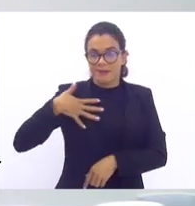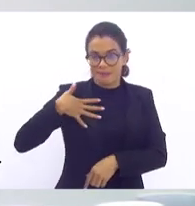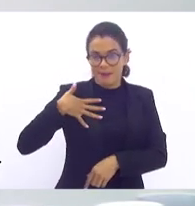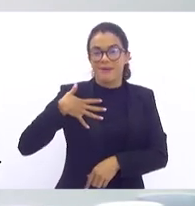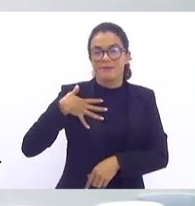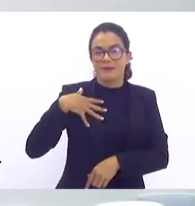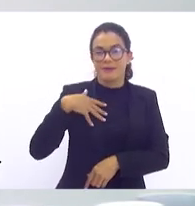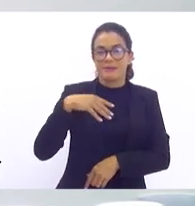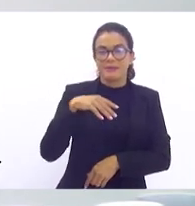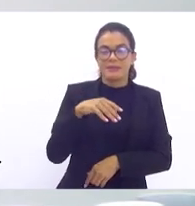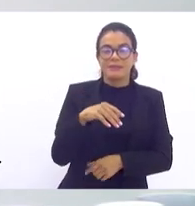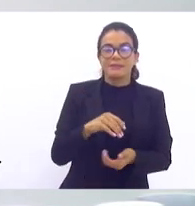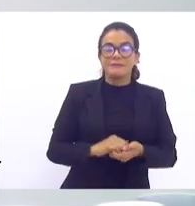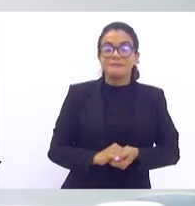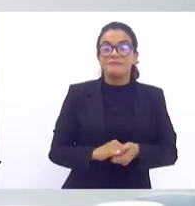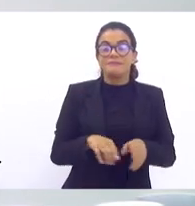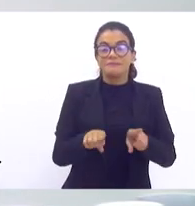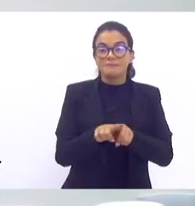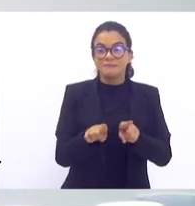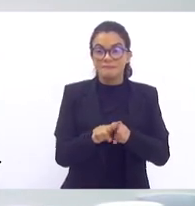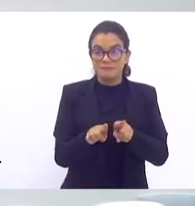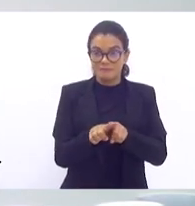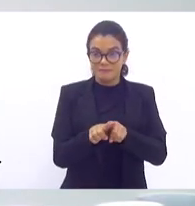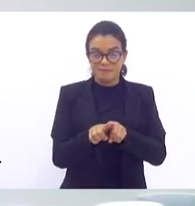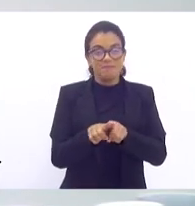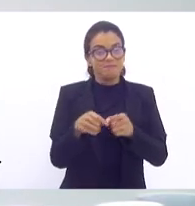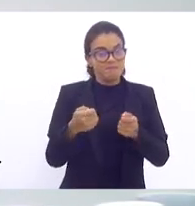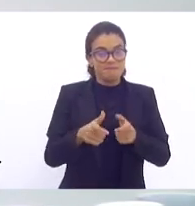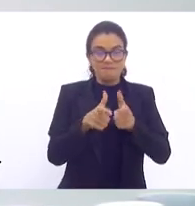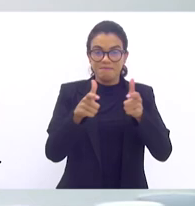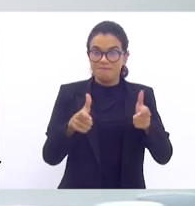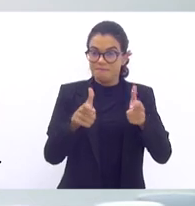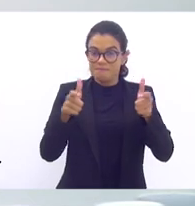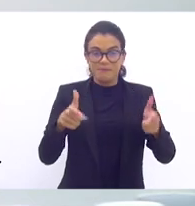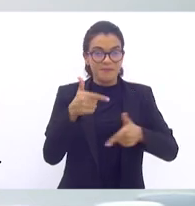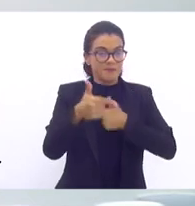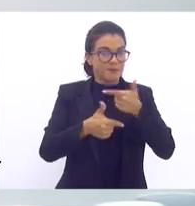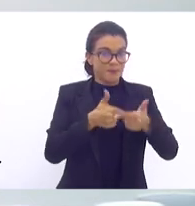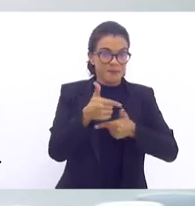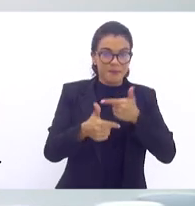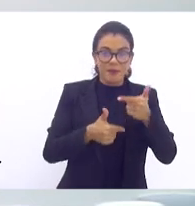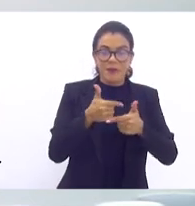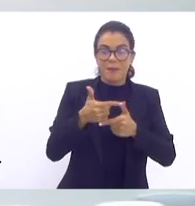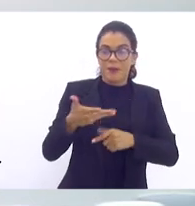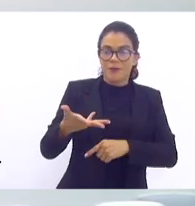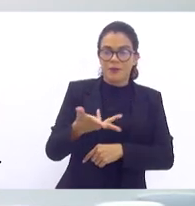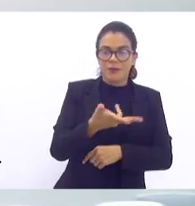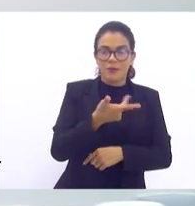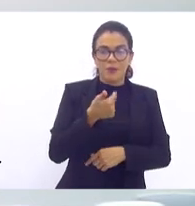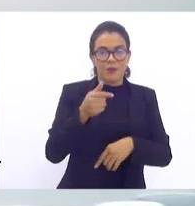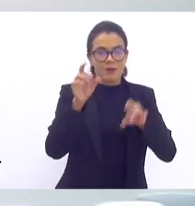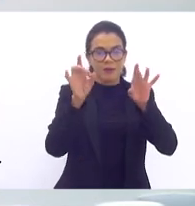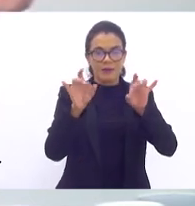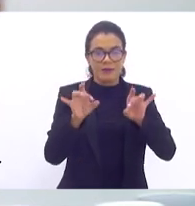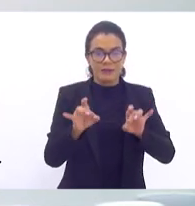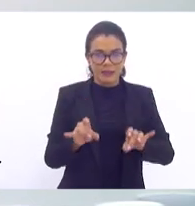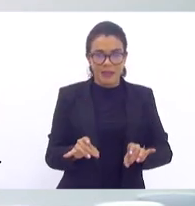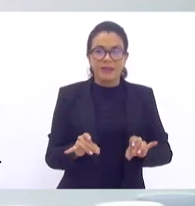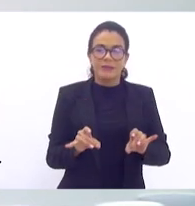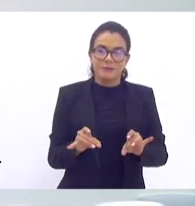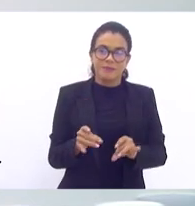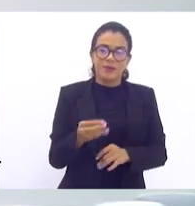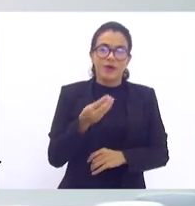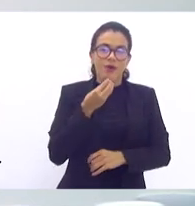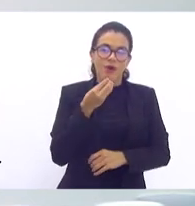que tem feito um trabalho ali obviamente que precisa chamar aumentar o trabalho mas já é um trabalho de uma qualidade excepcional assim que